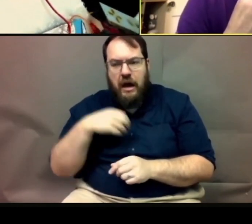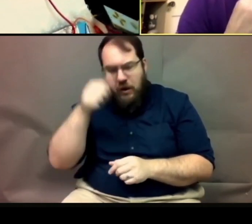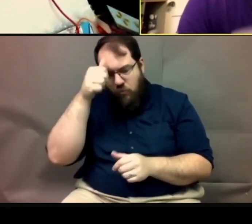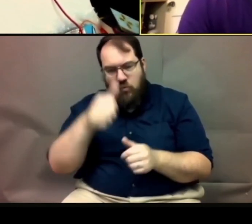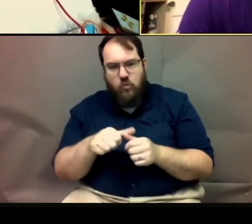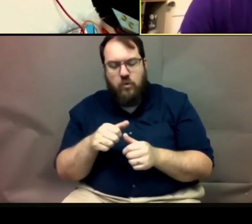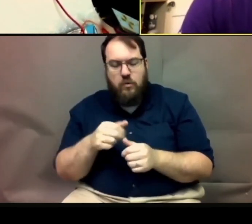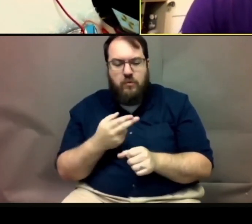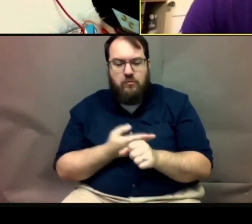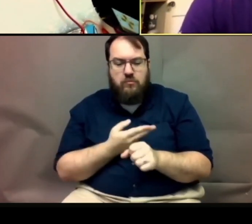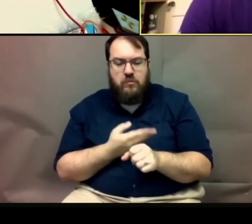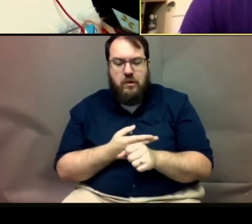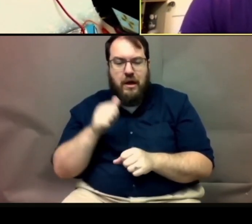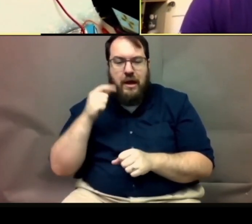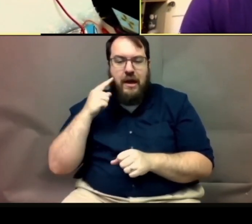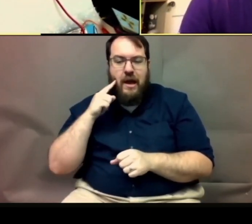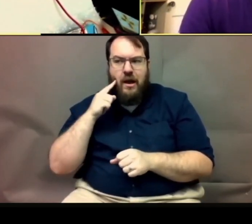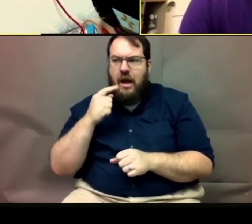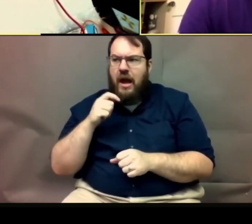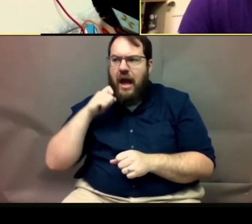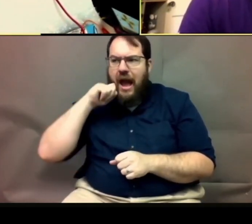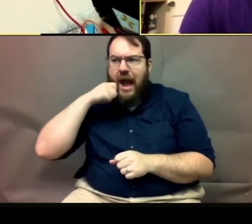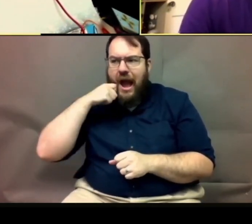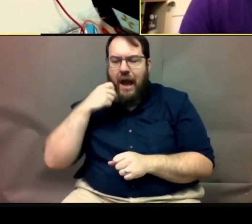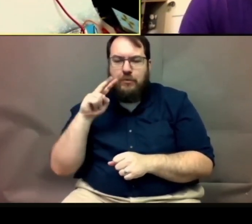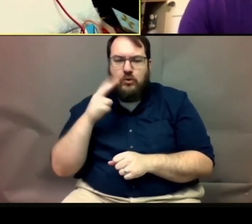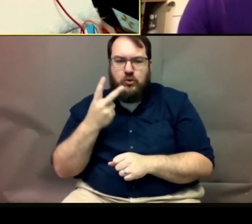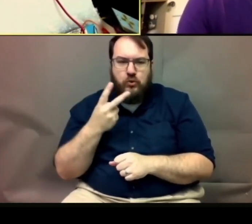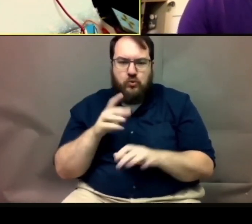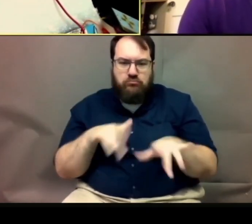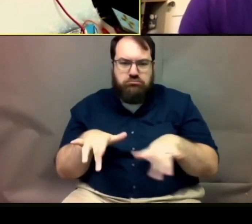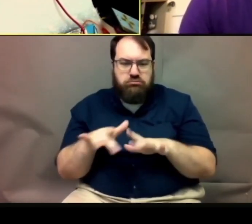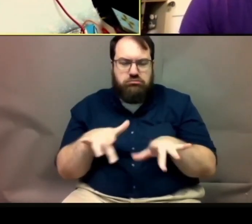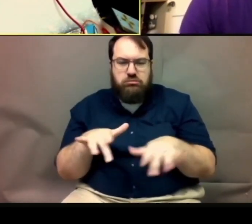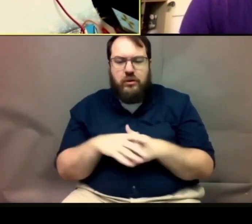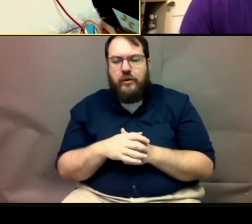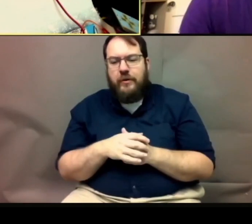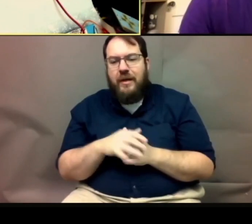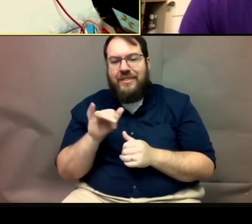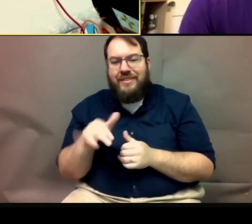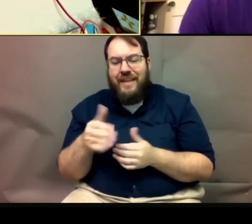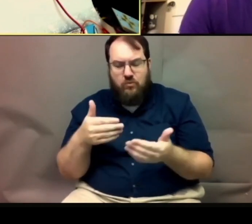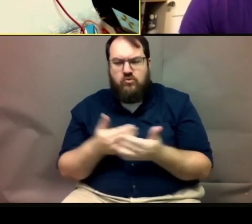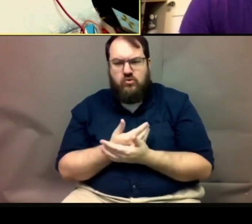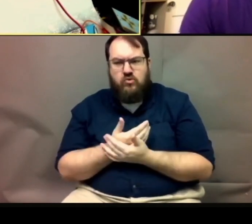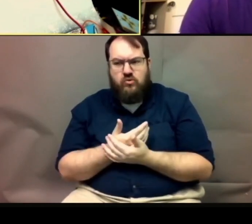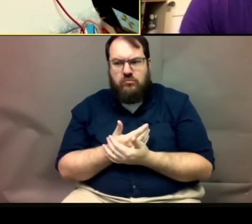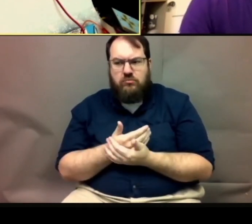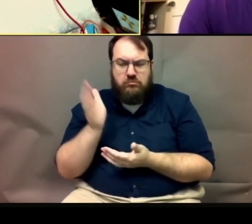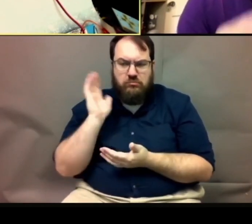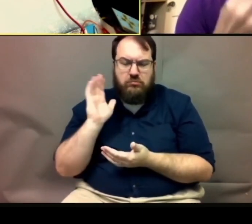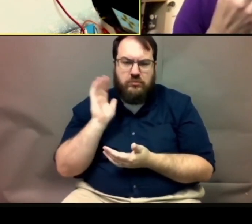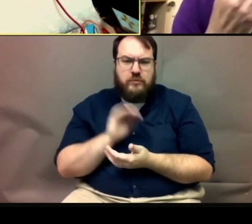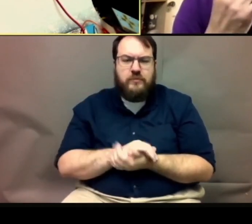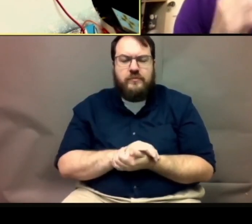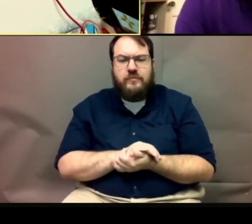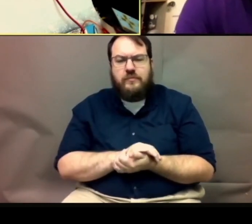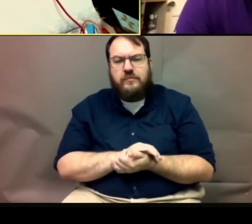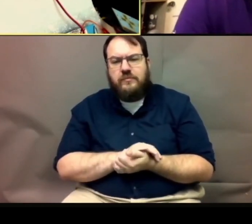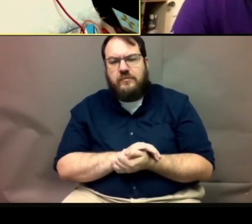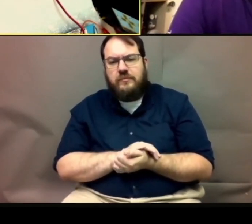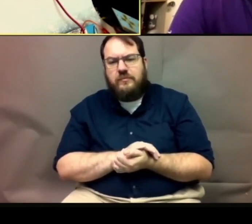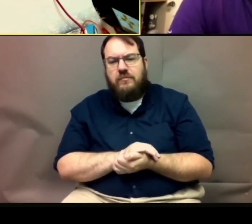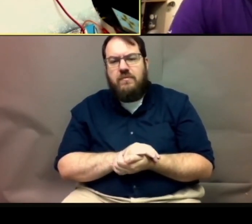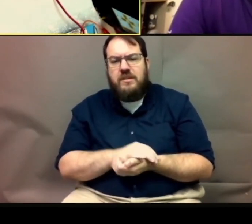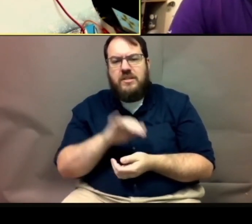lembro muito bem, eu não jogava muito no meu Apple II com isso. sim, isso é basicamente novo. Então,